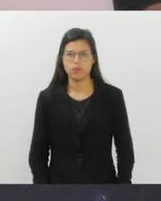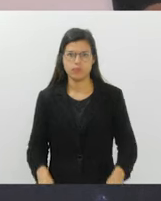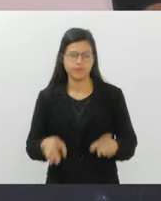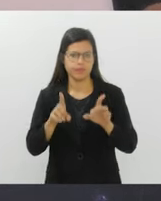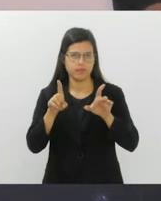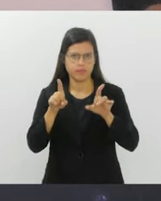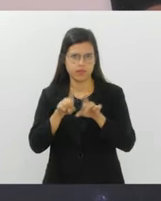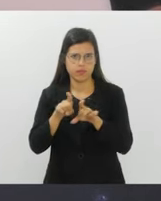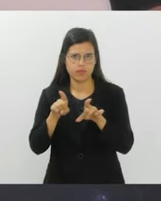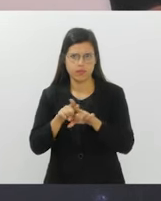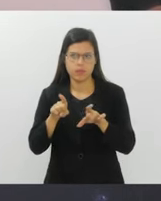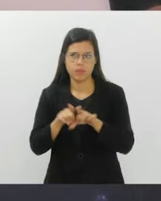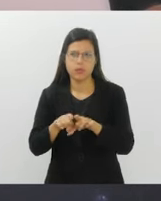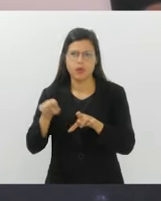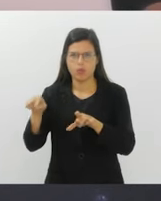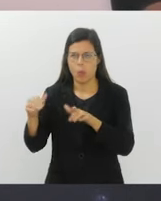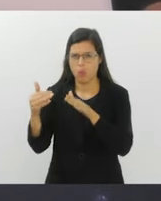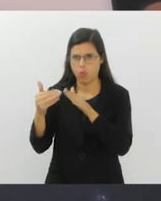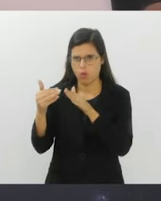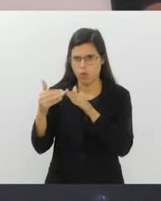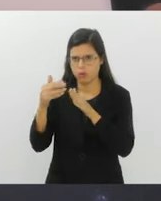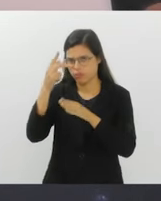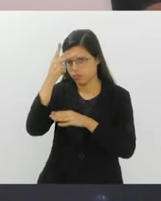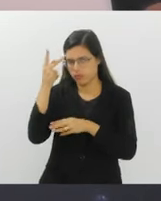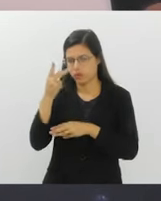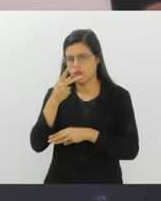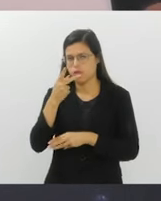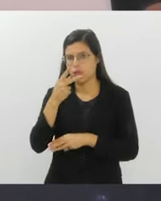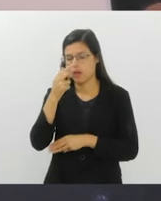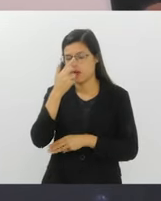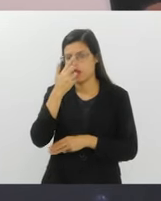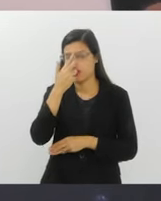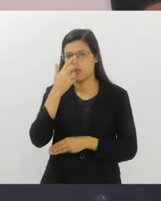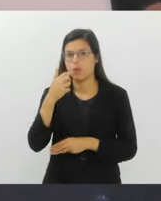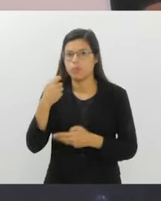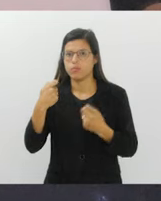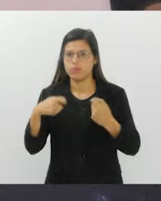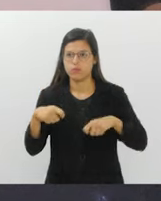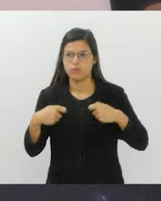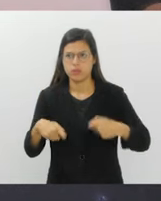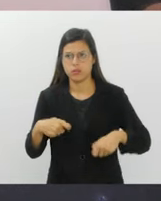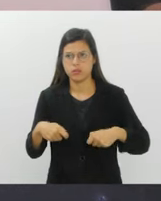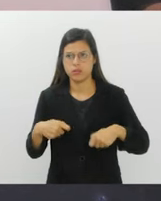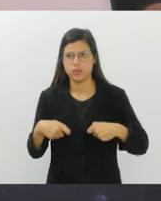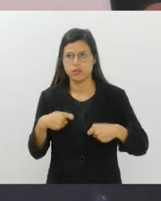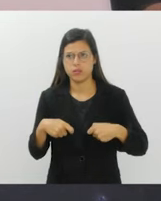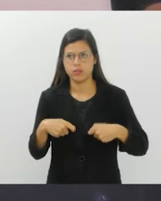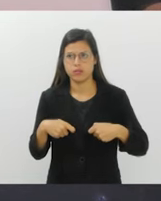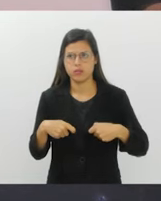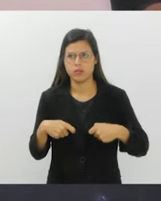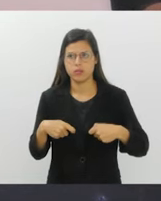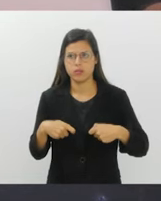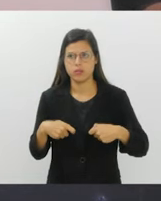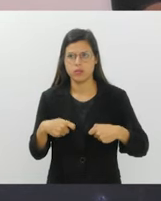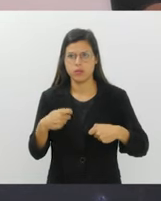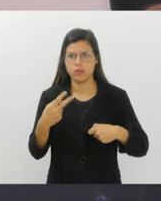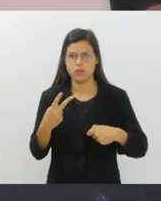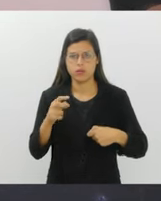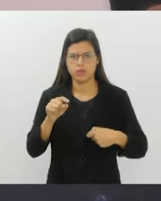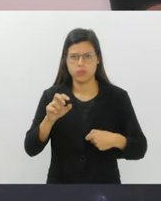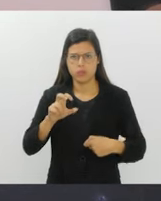linha do Licínio, é necessário que se considere os